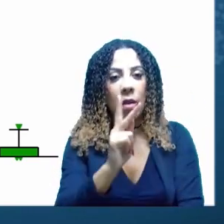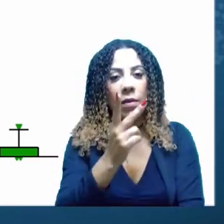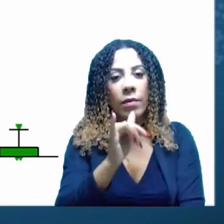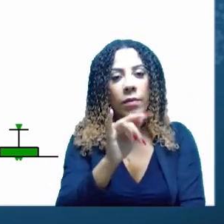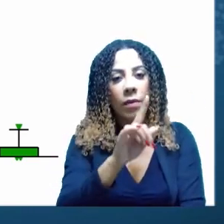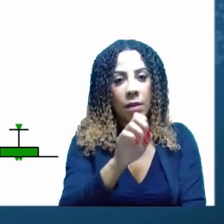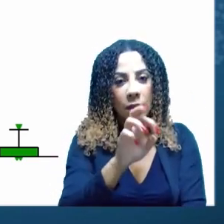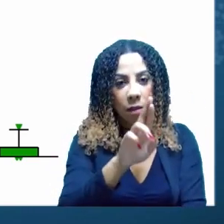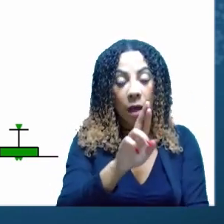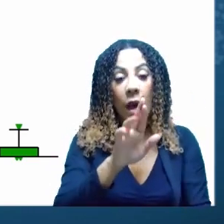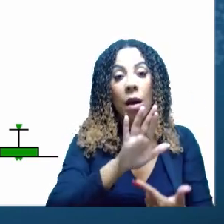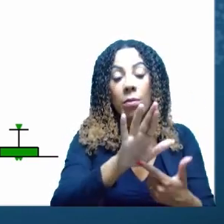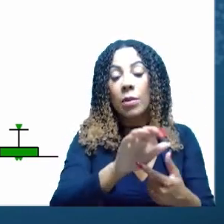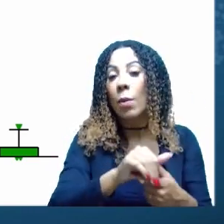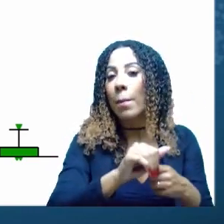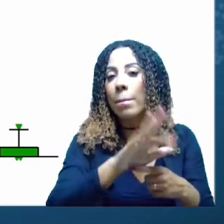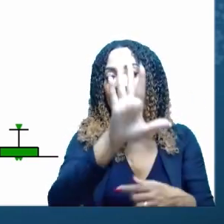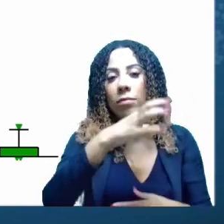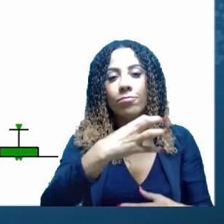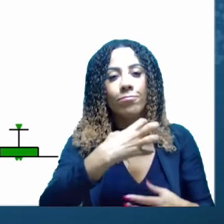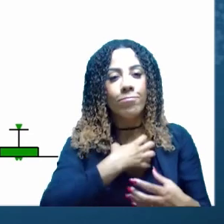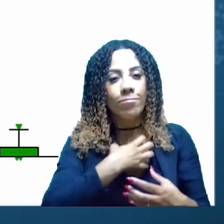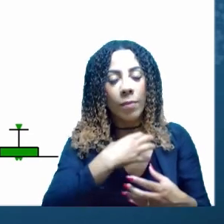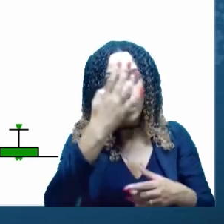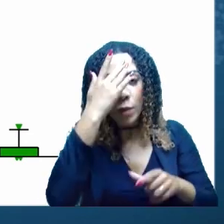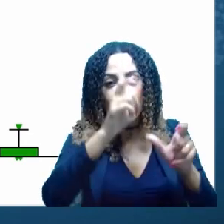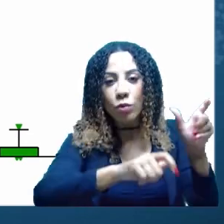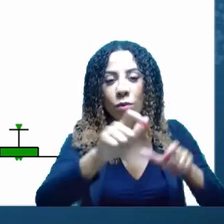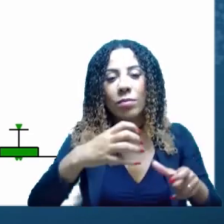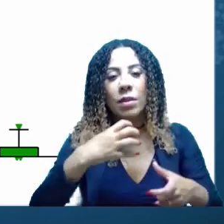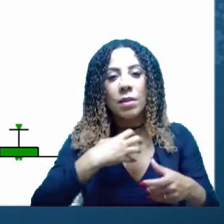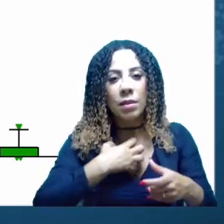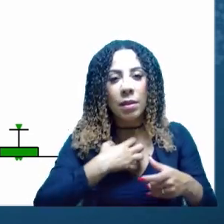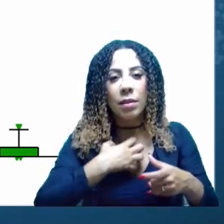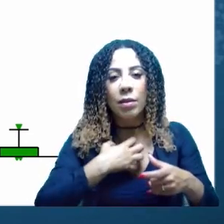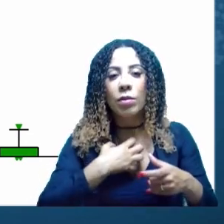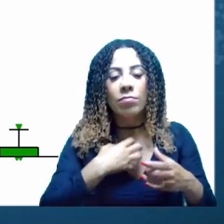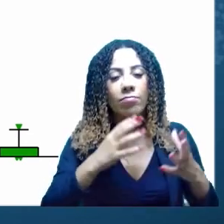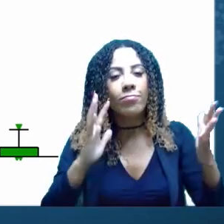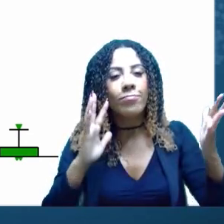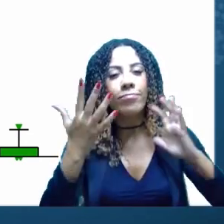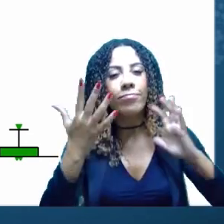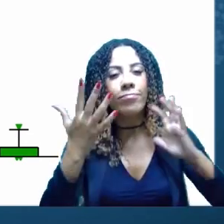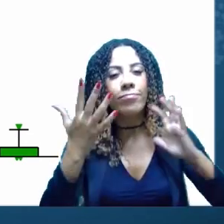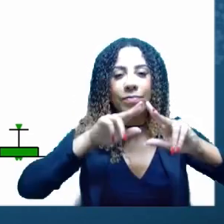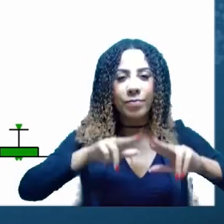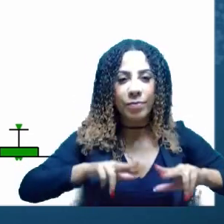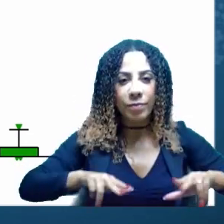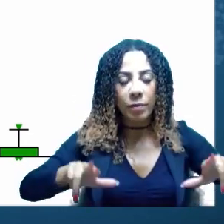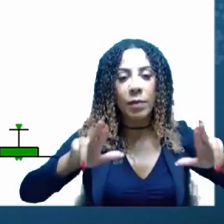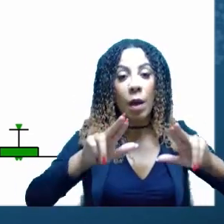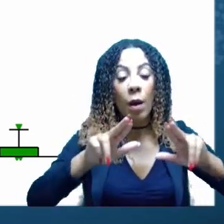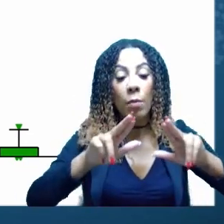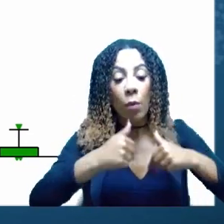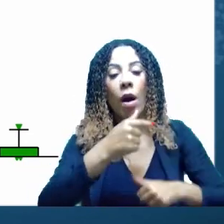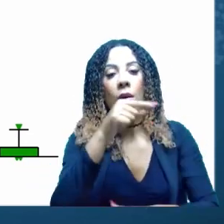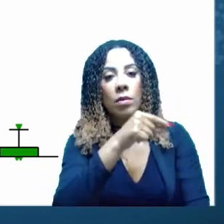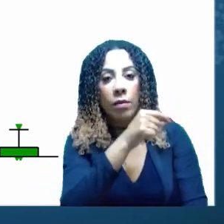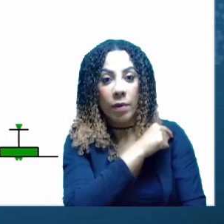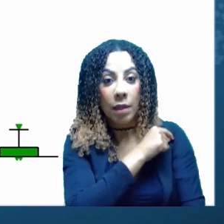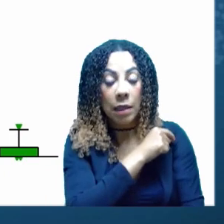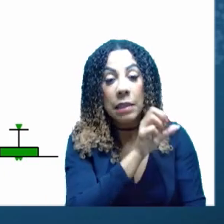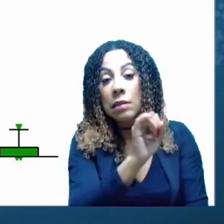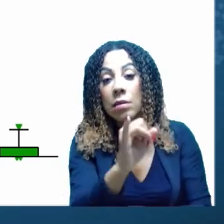quantidade de efeitos adversos, os indivíduos apresentaram, uma maior quantidade de efeitos adversos ao tomar essa vacina, em comparação à AstraZeneca